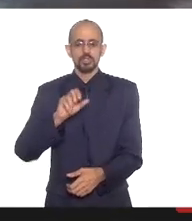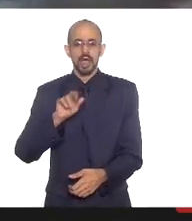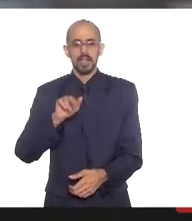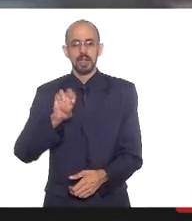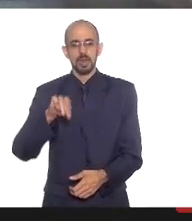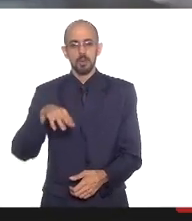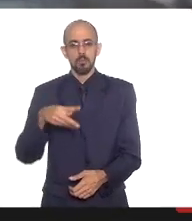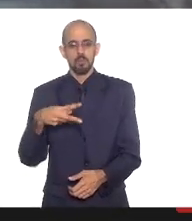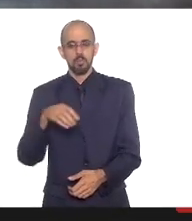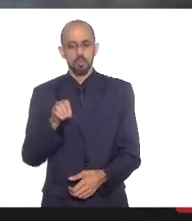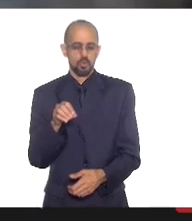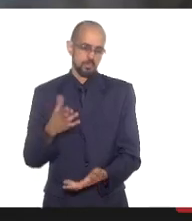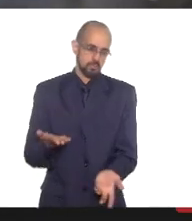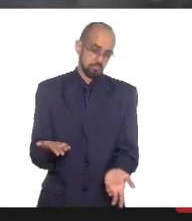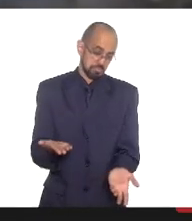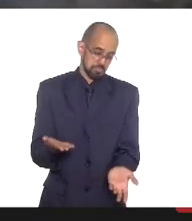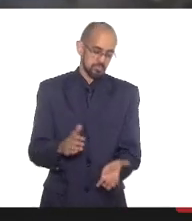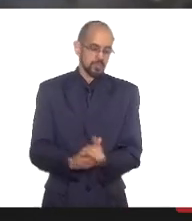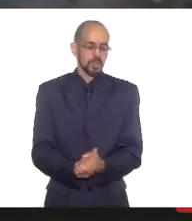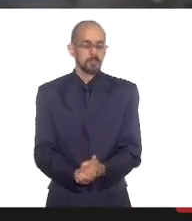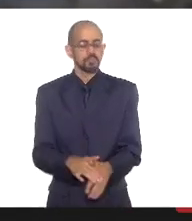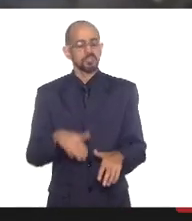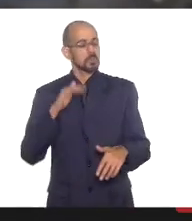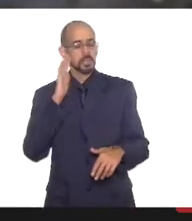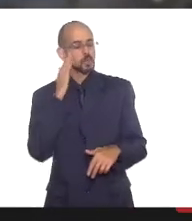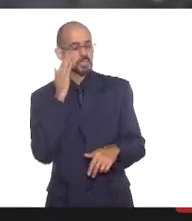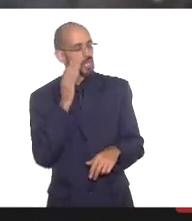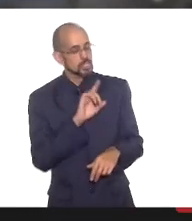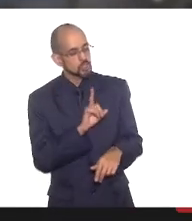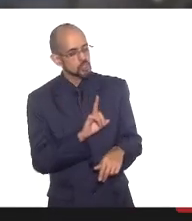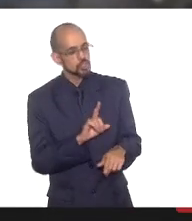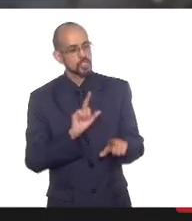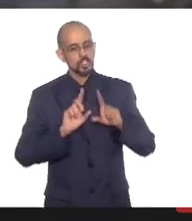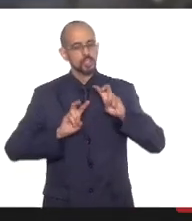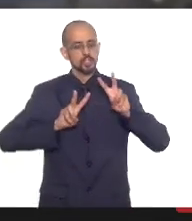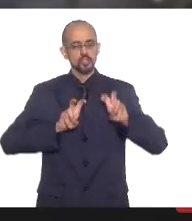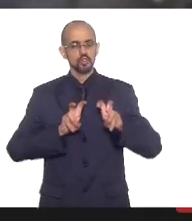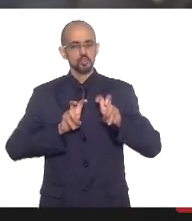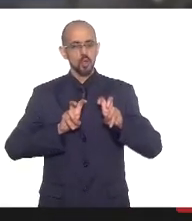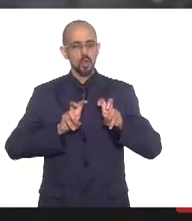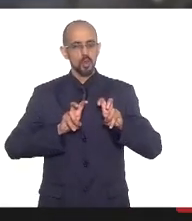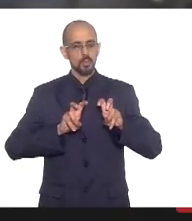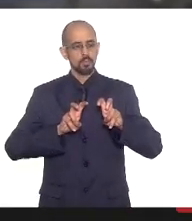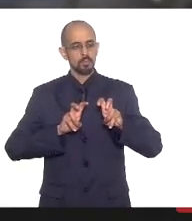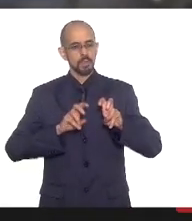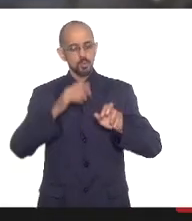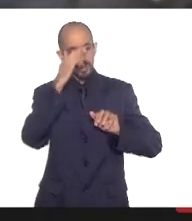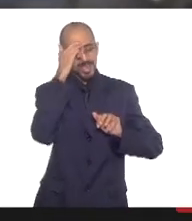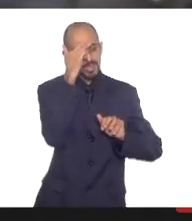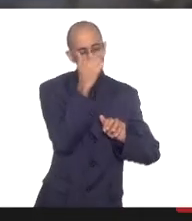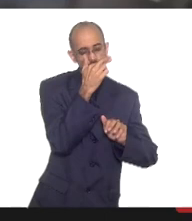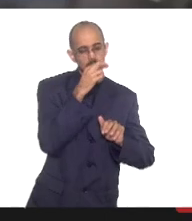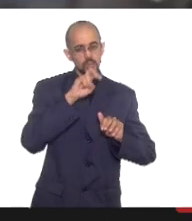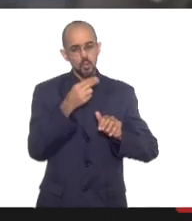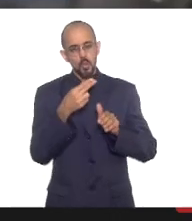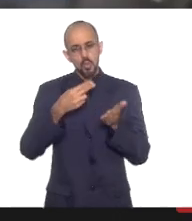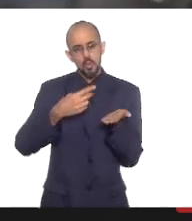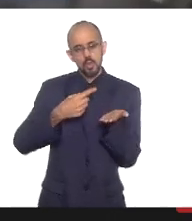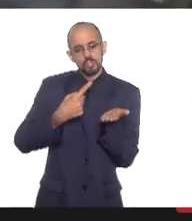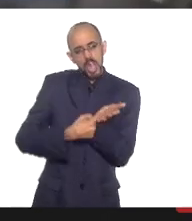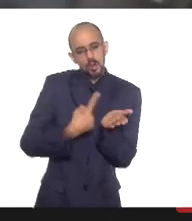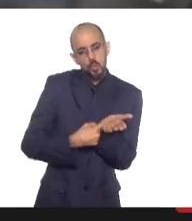responsabilização que foi colocada para secretaria de saúde em relação ao cumprimento de